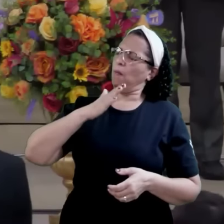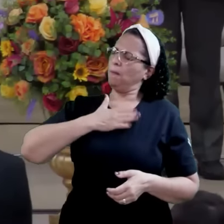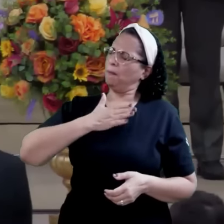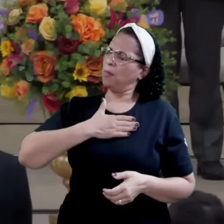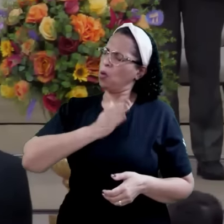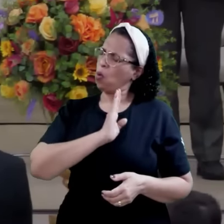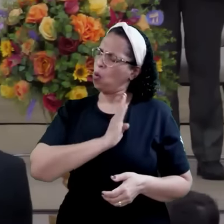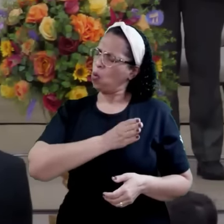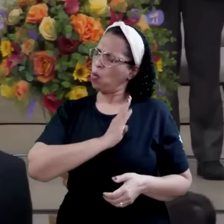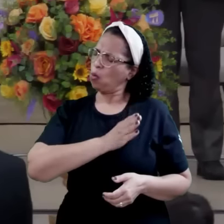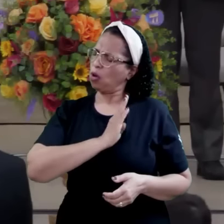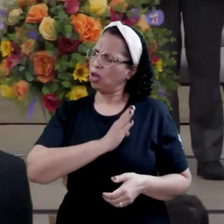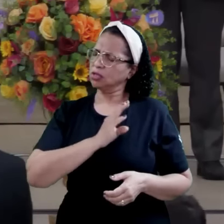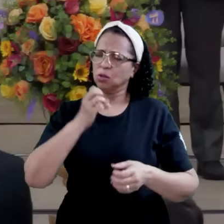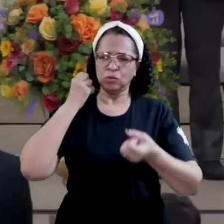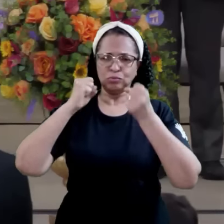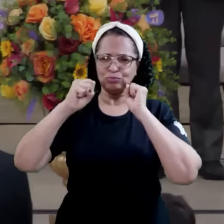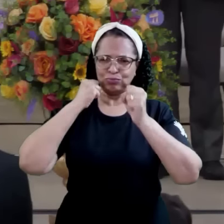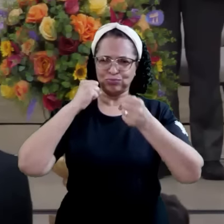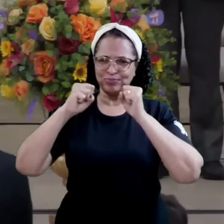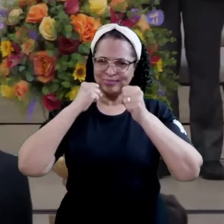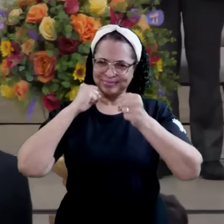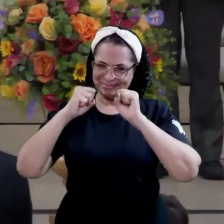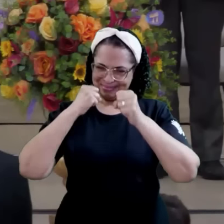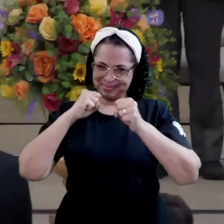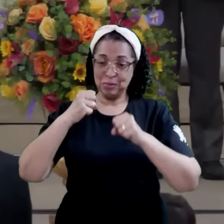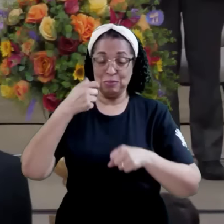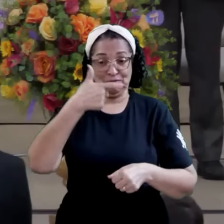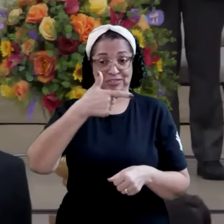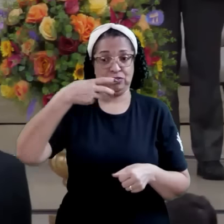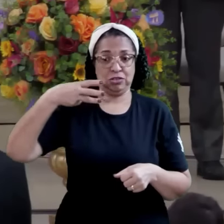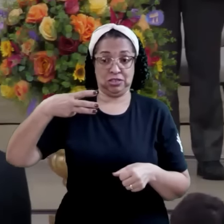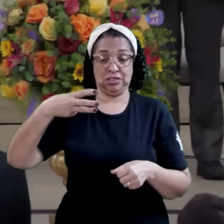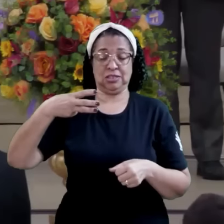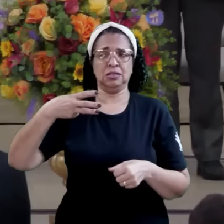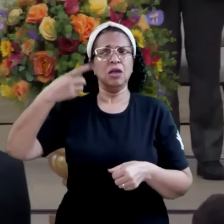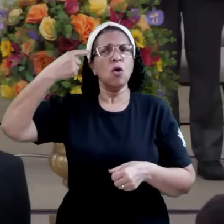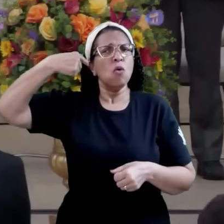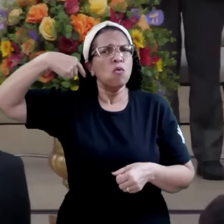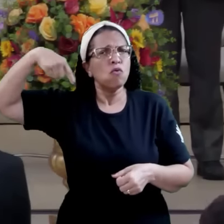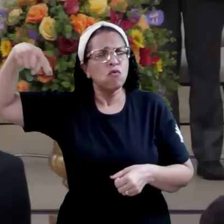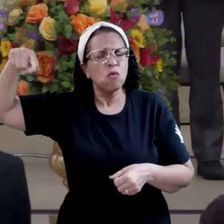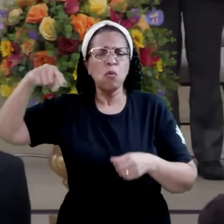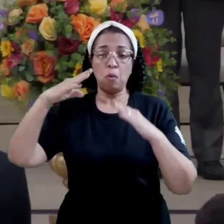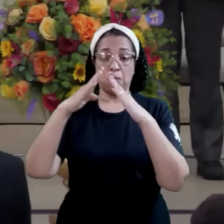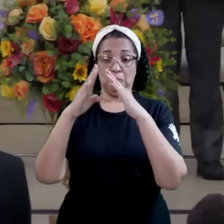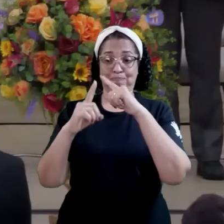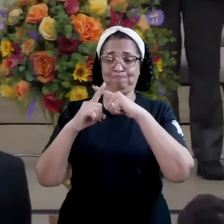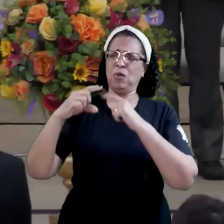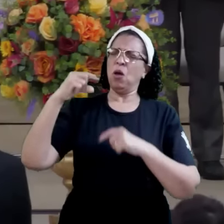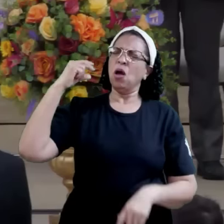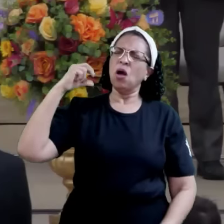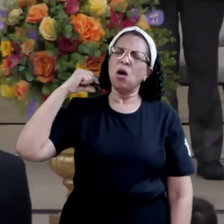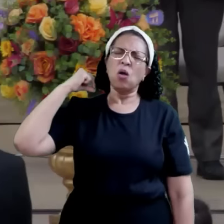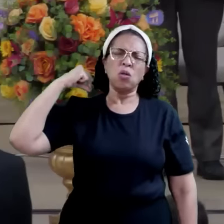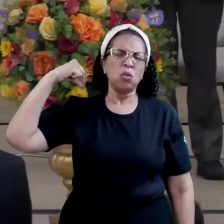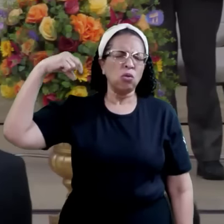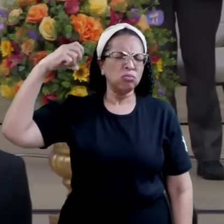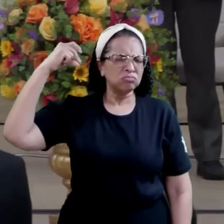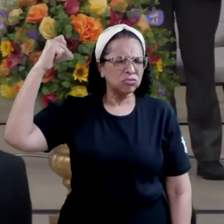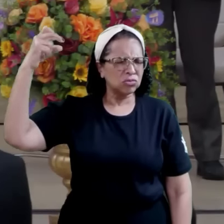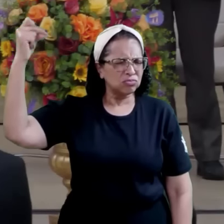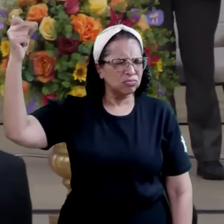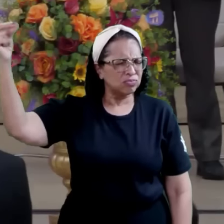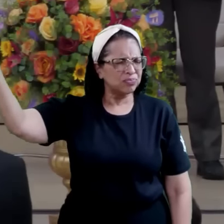tinha waz não tinha Google Maps então eu sabia chegar até um determinado lugar e o irmão da igreja que me convidou me buscou até aquele